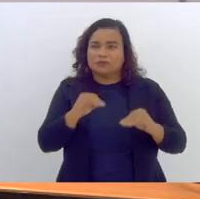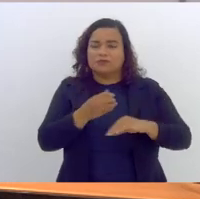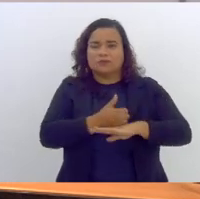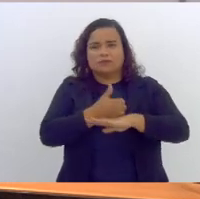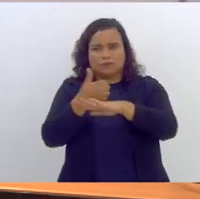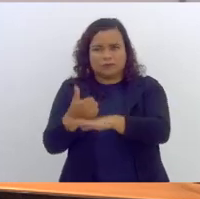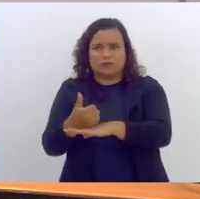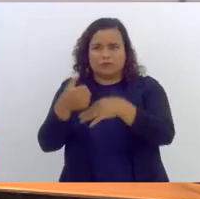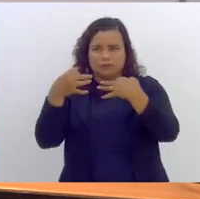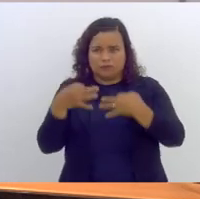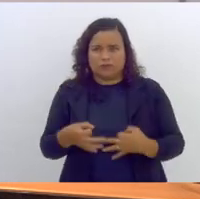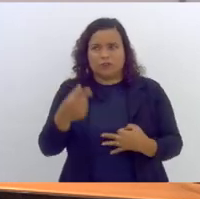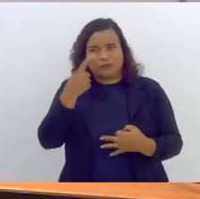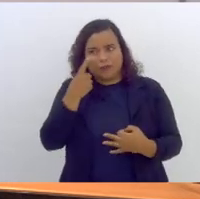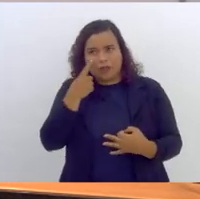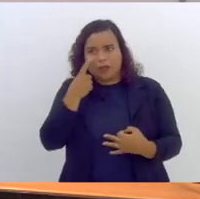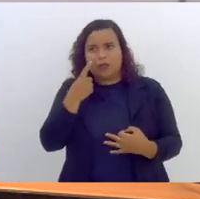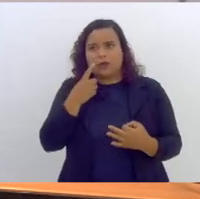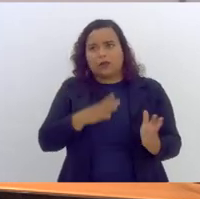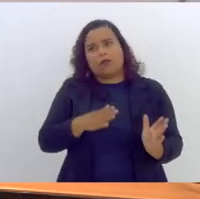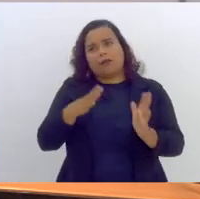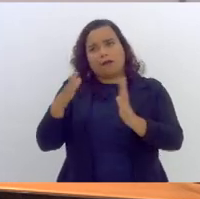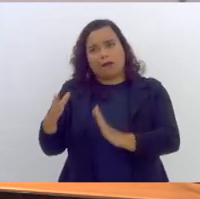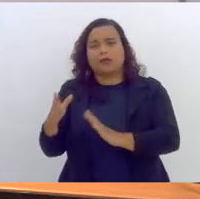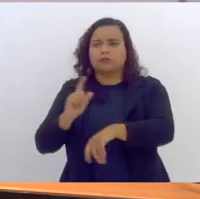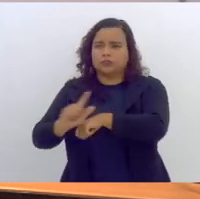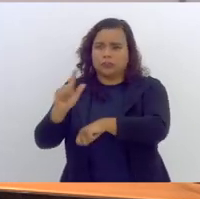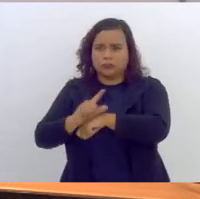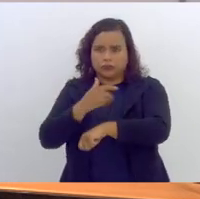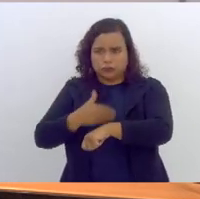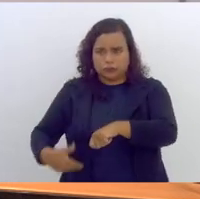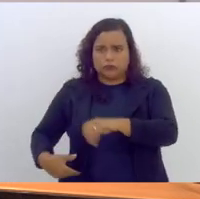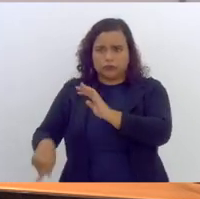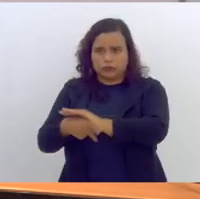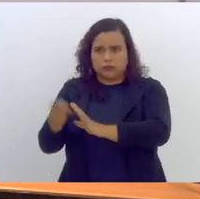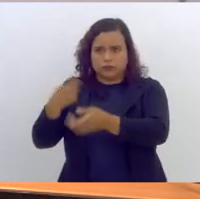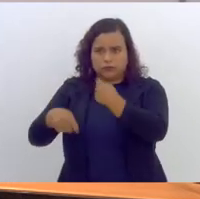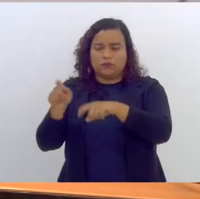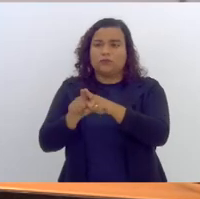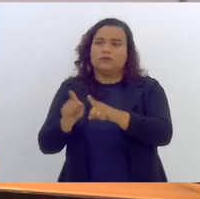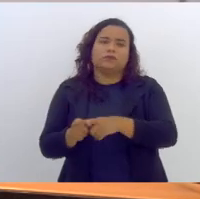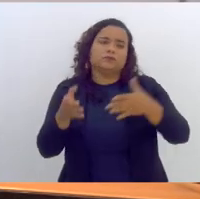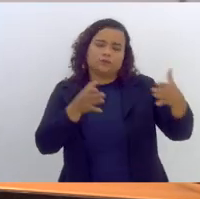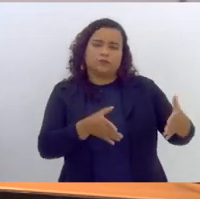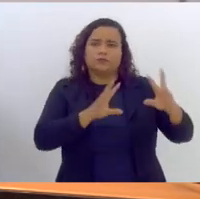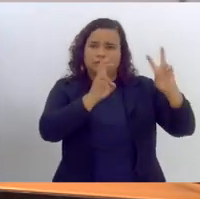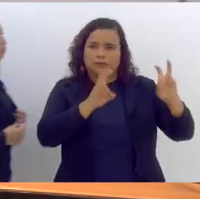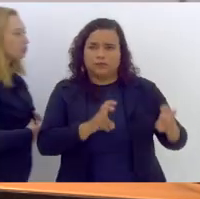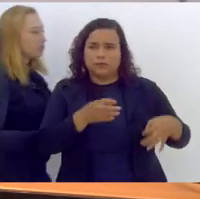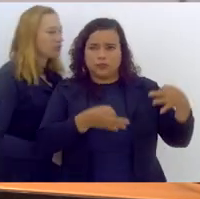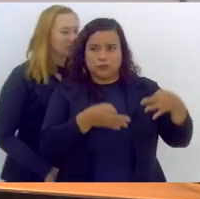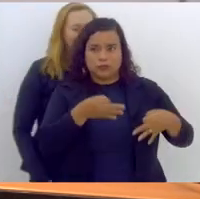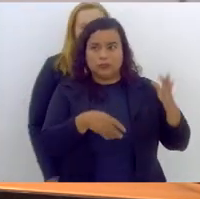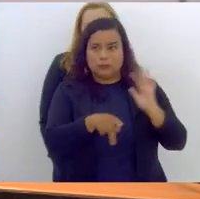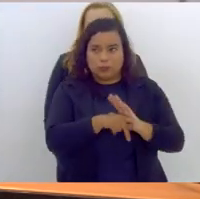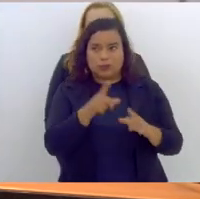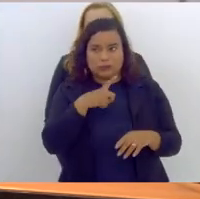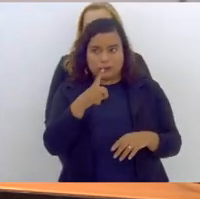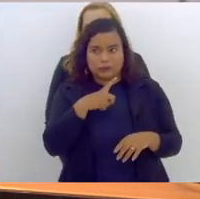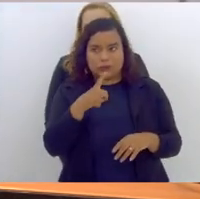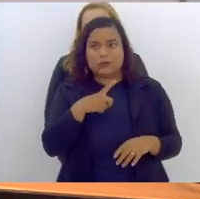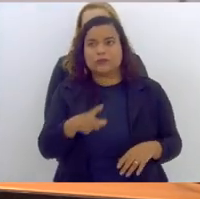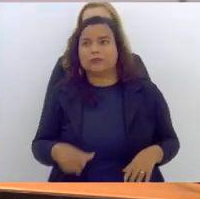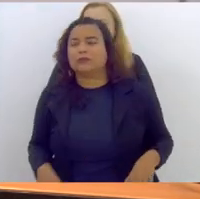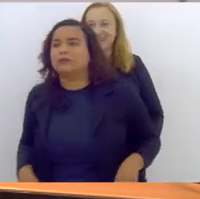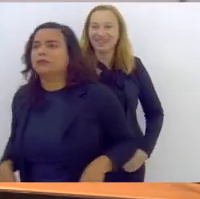posicionar entender o lado né da gestão pública do administrador essas questões jurídicas todas que estão aí